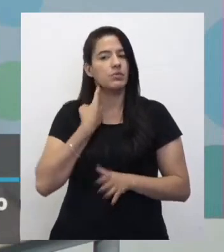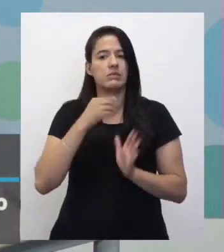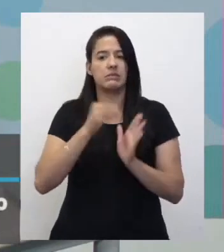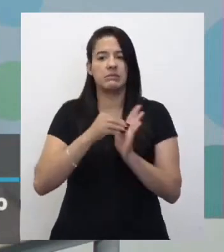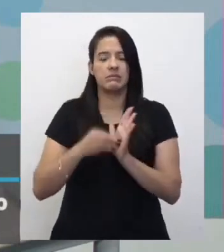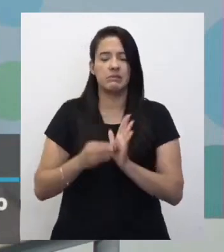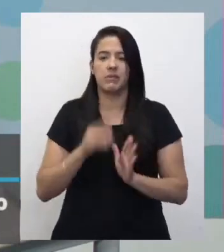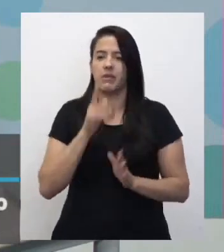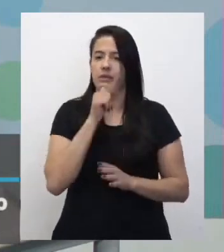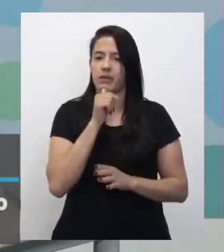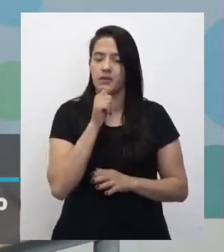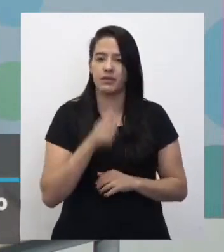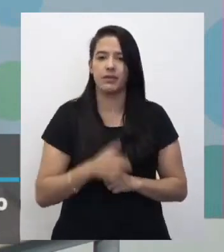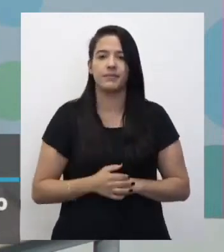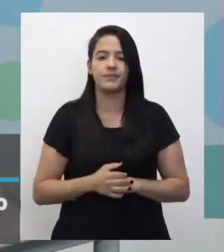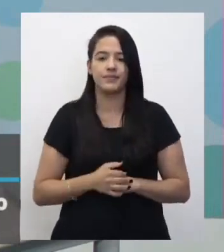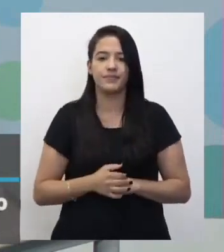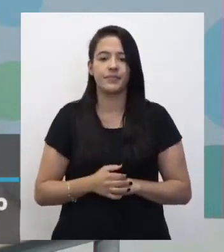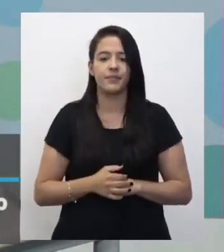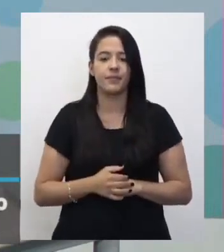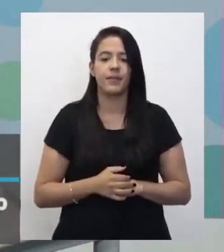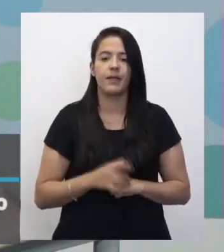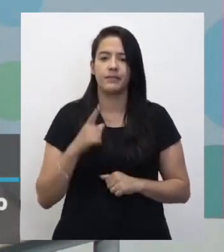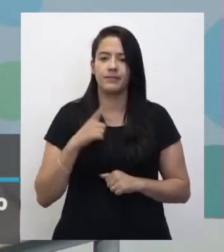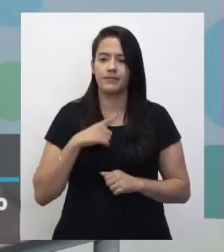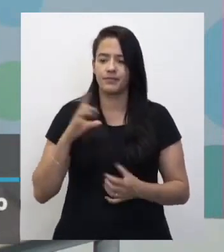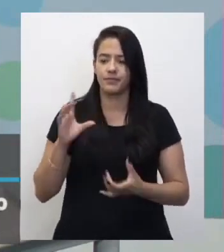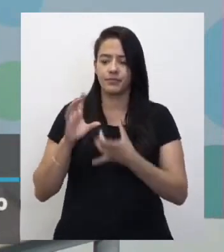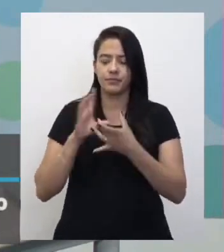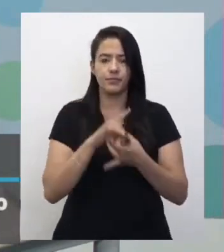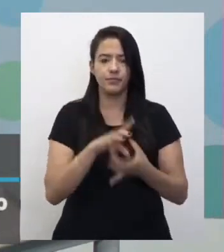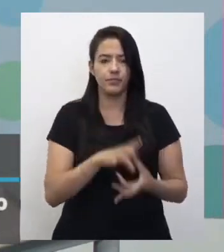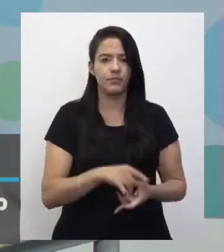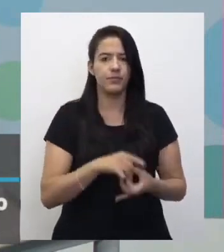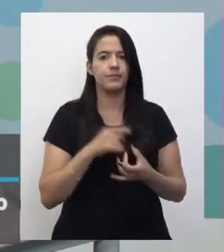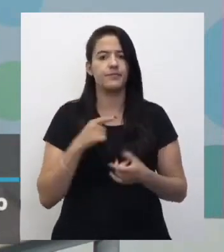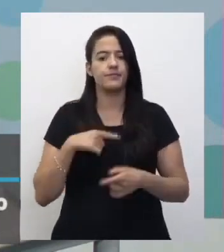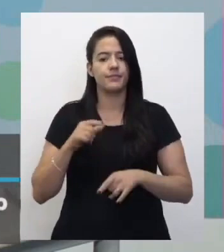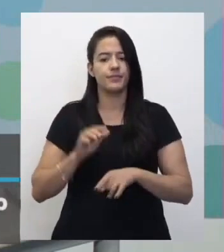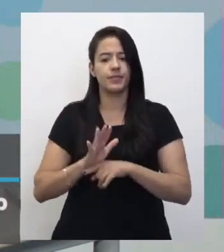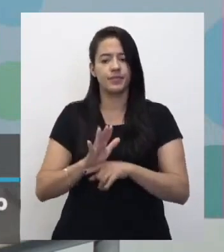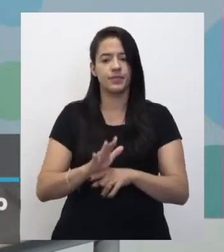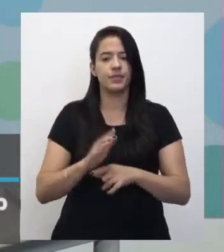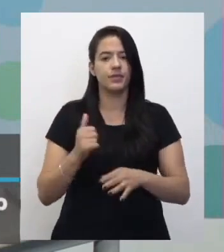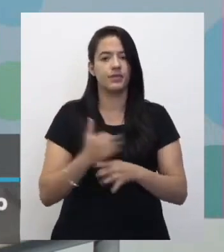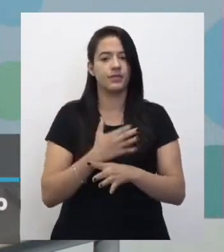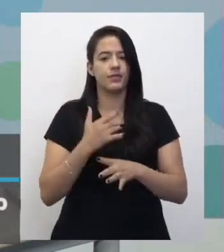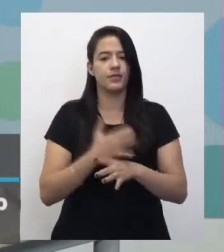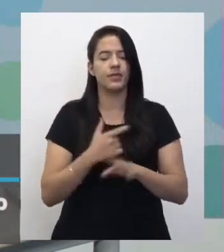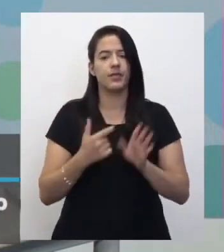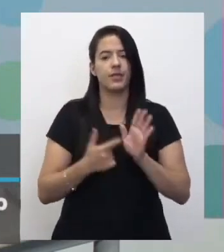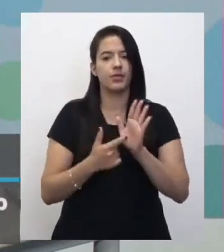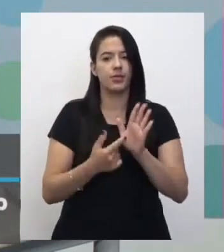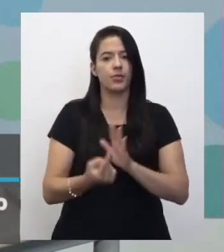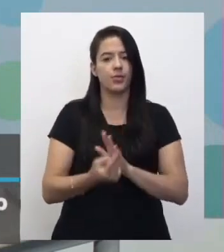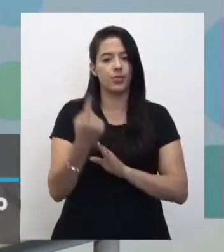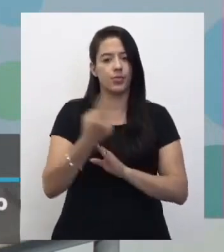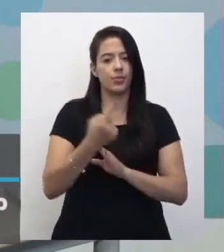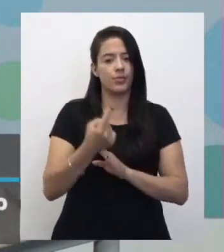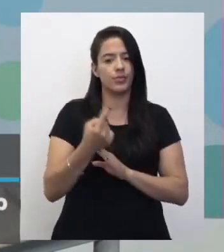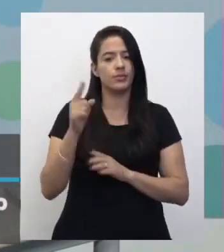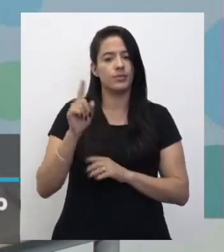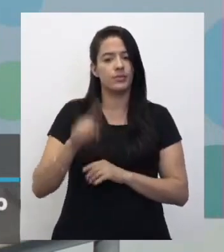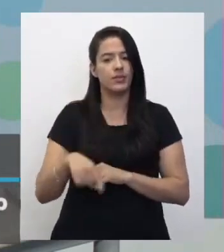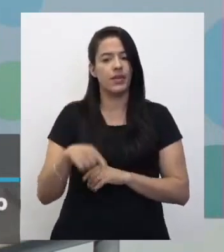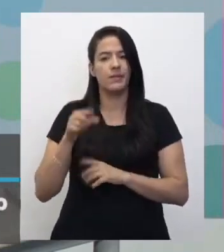saneamento e dentro desse contexto aí do revigoramento das cidades, tem um problema que a gente destaca aí, que é a questão das